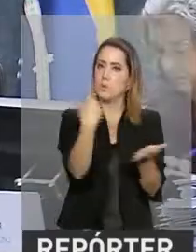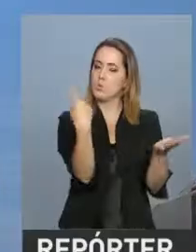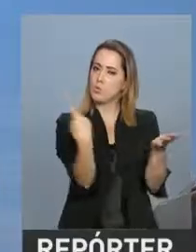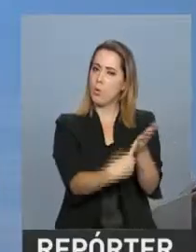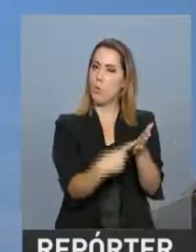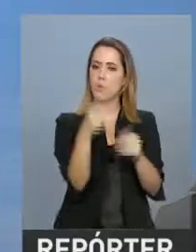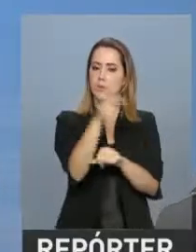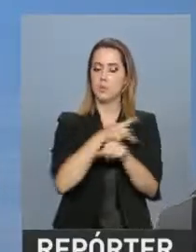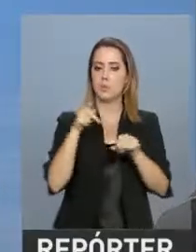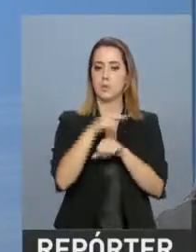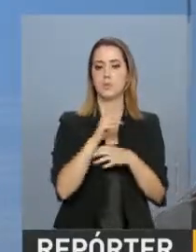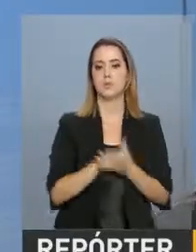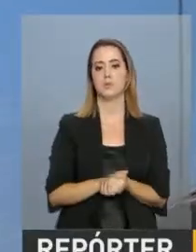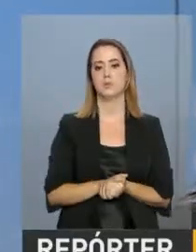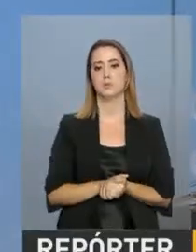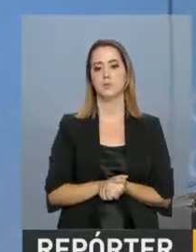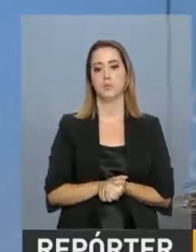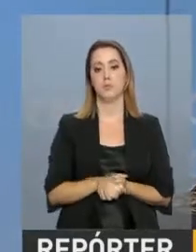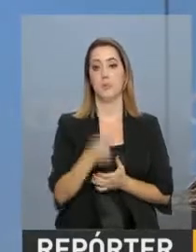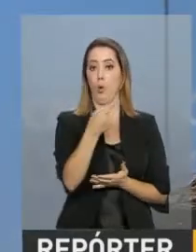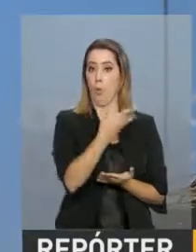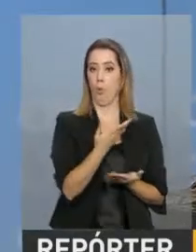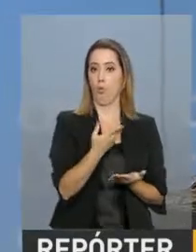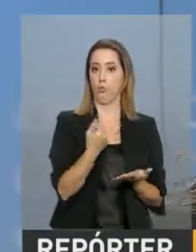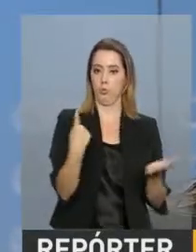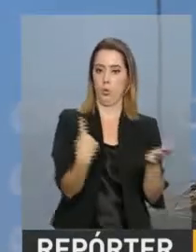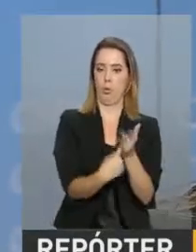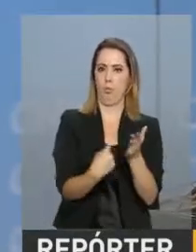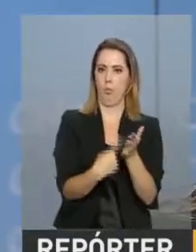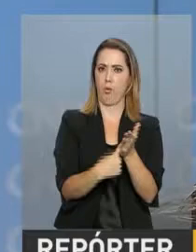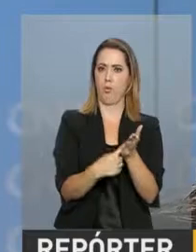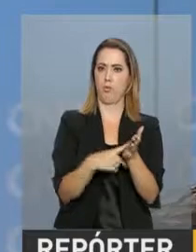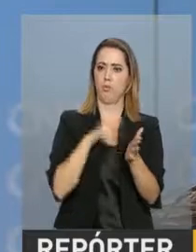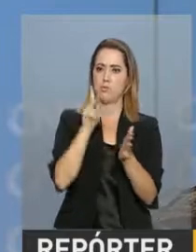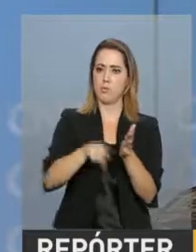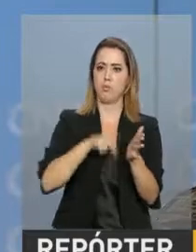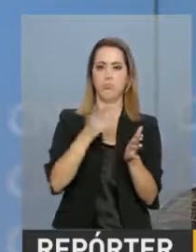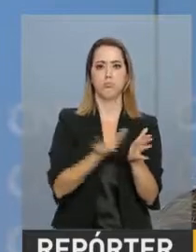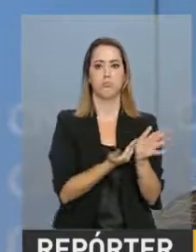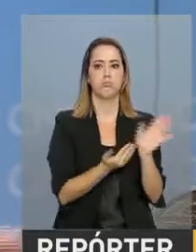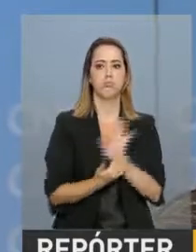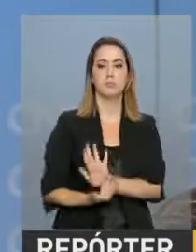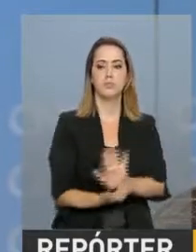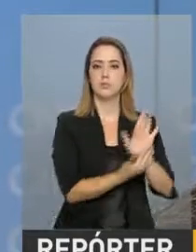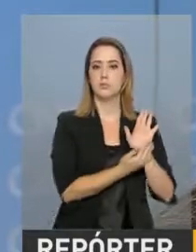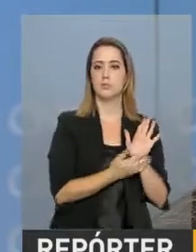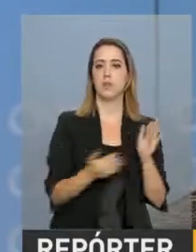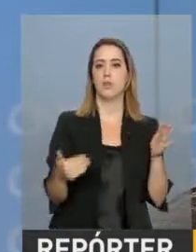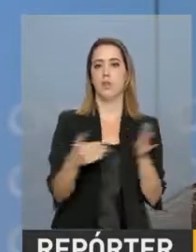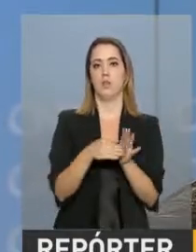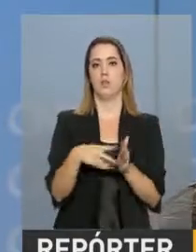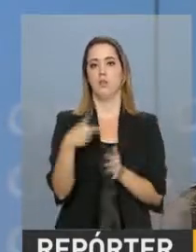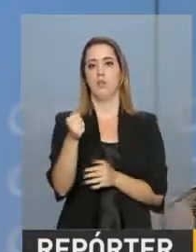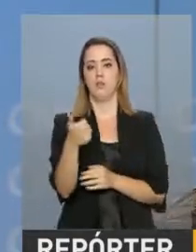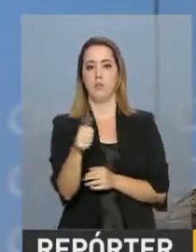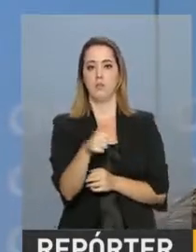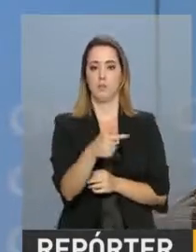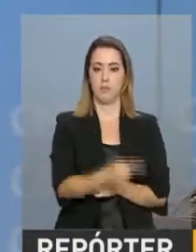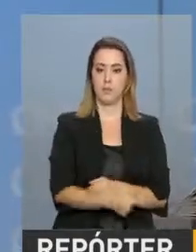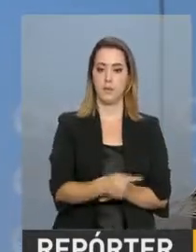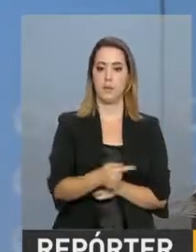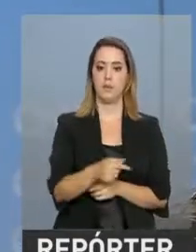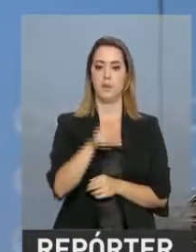país eles assumiram compromisso público a de aderindo ao pacto já até final de 2017 é